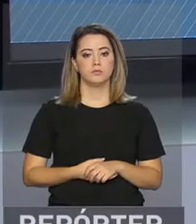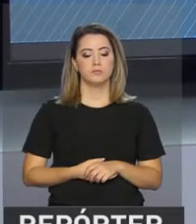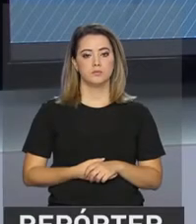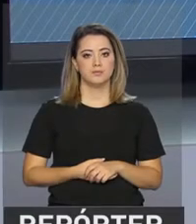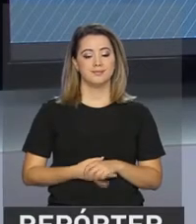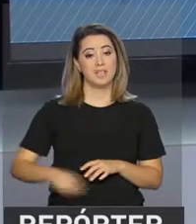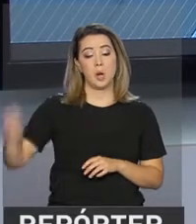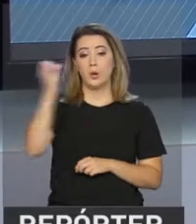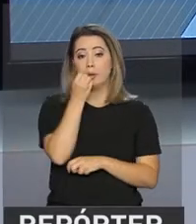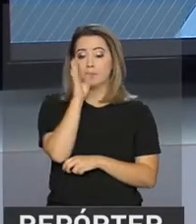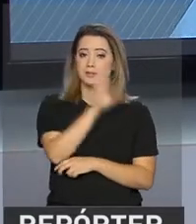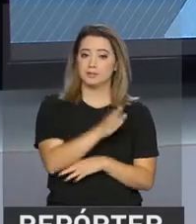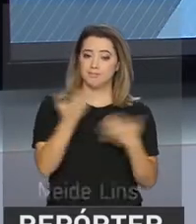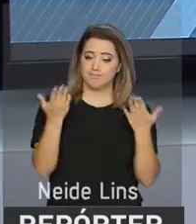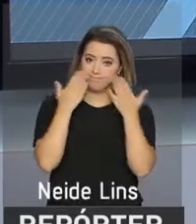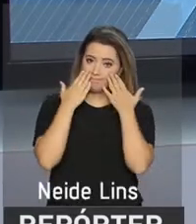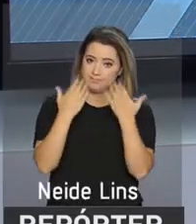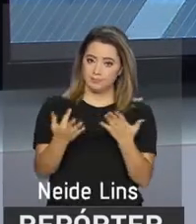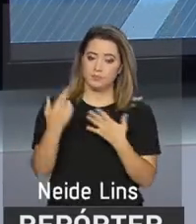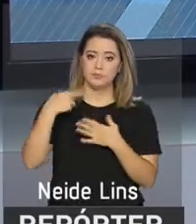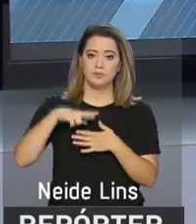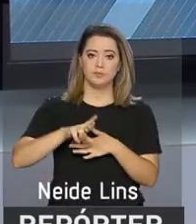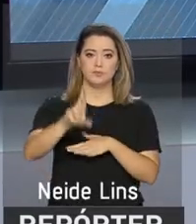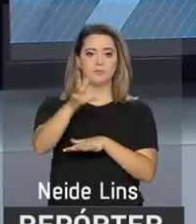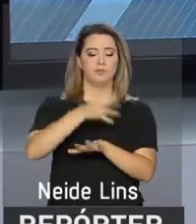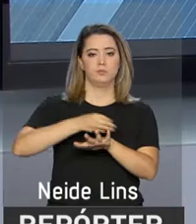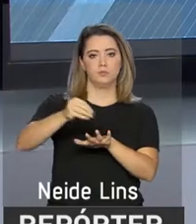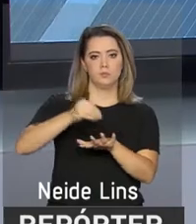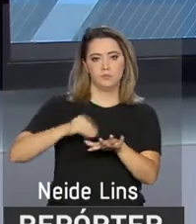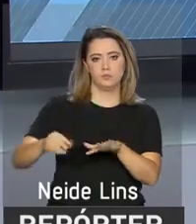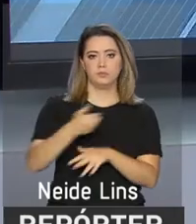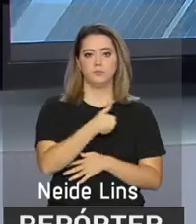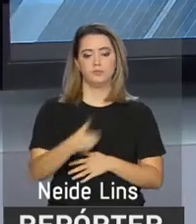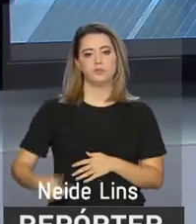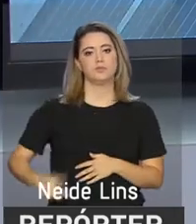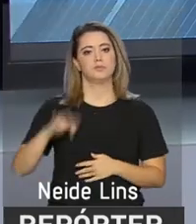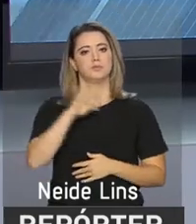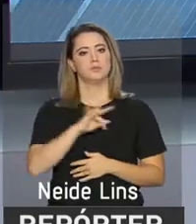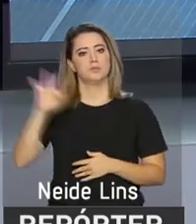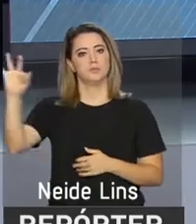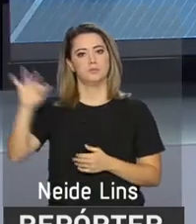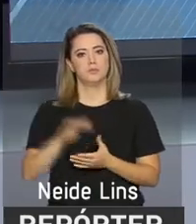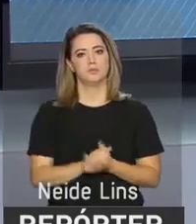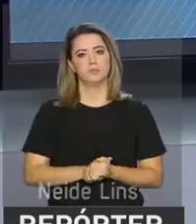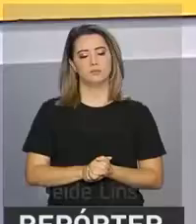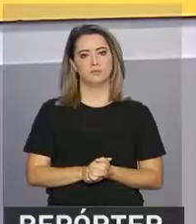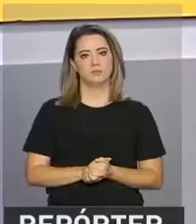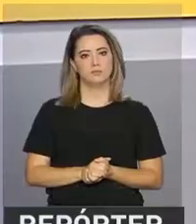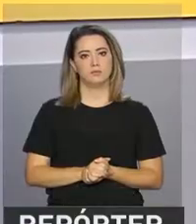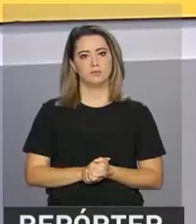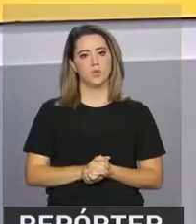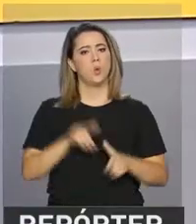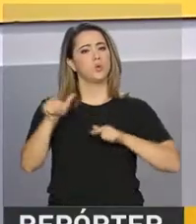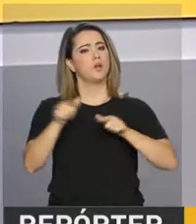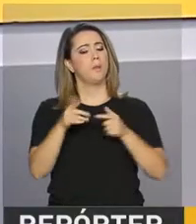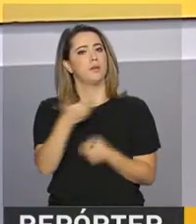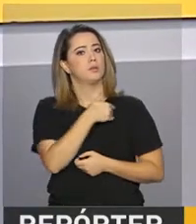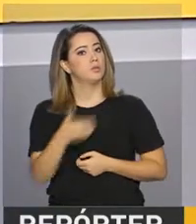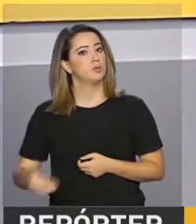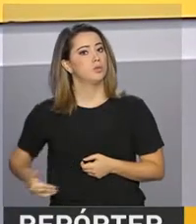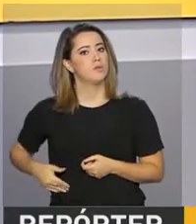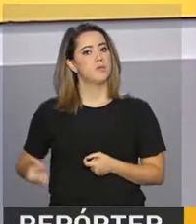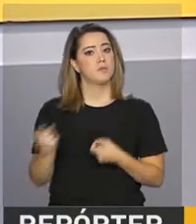olá boa tarde estamos de volta com o repórter nbr as notícias do governo federal as medidas do governo